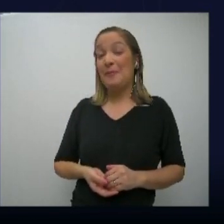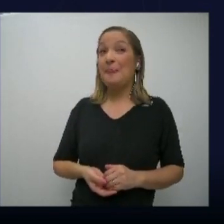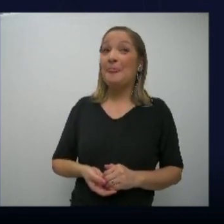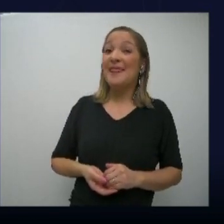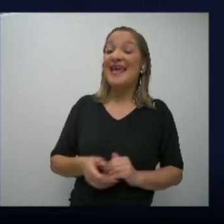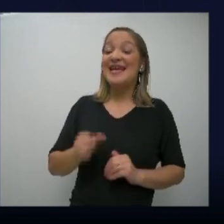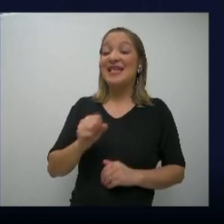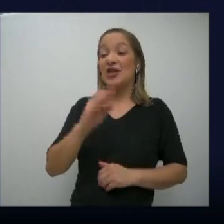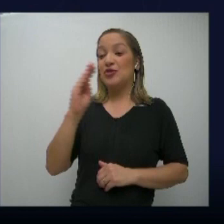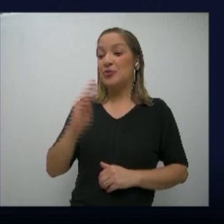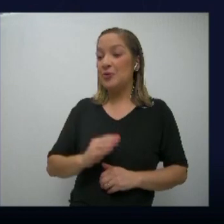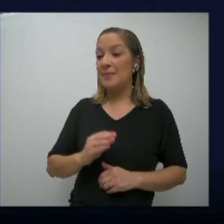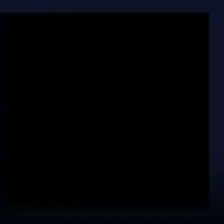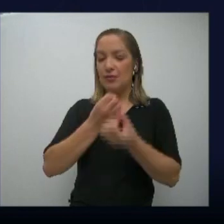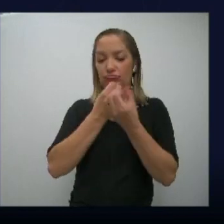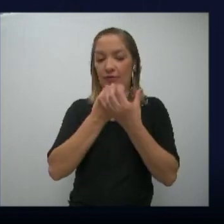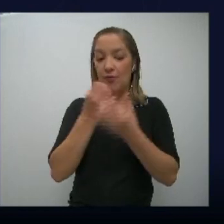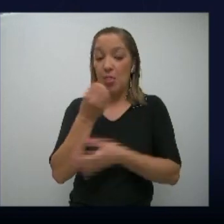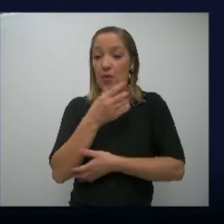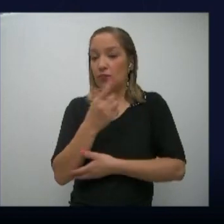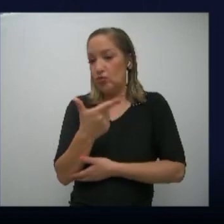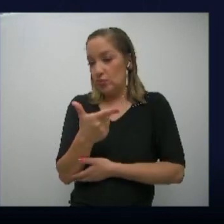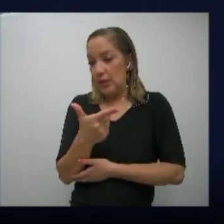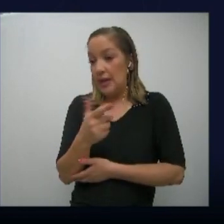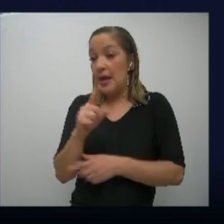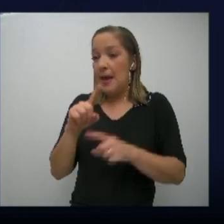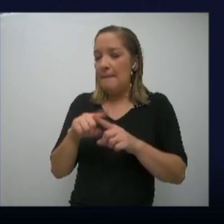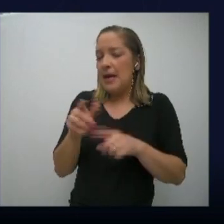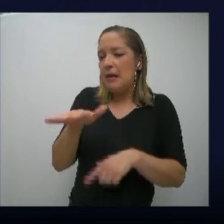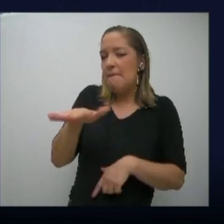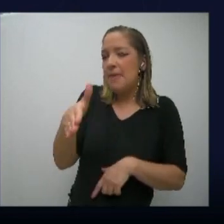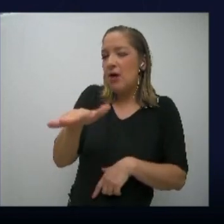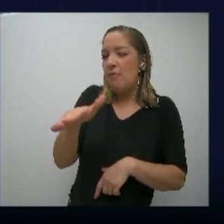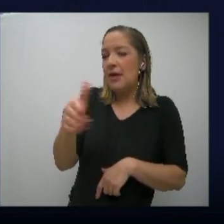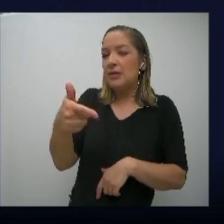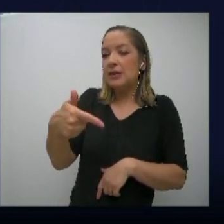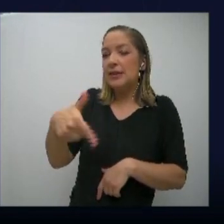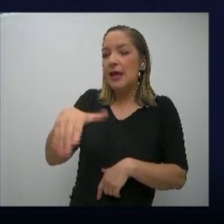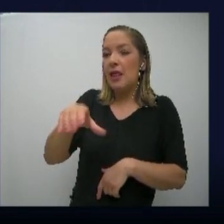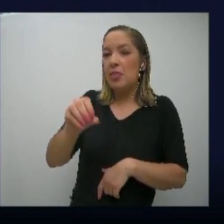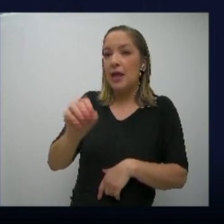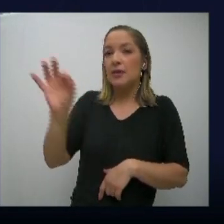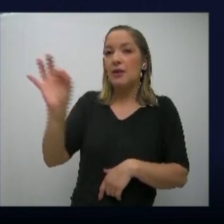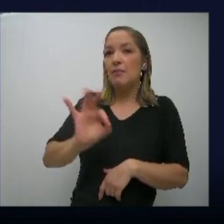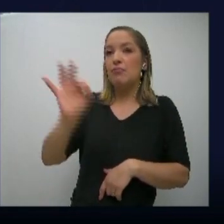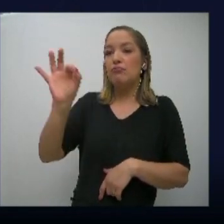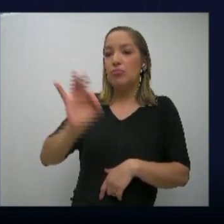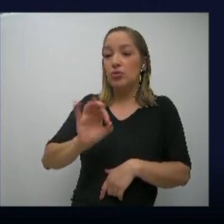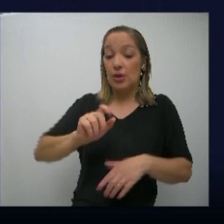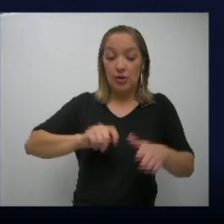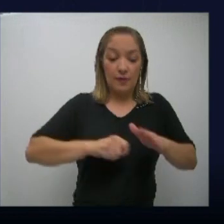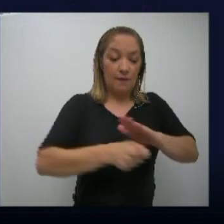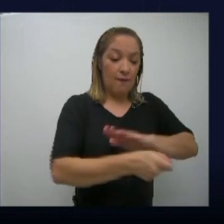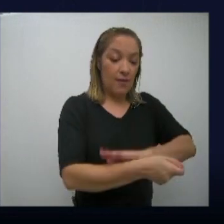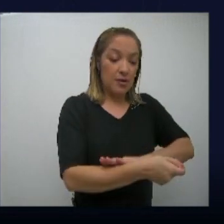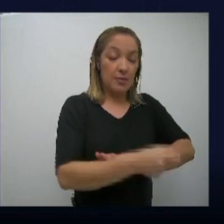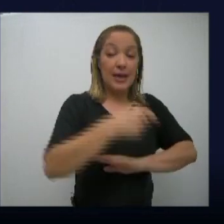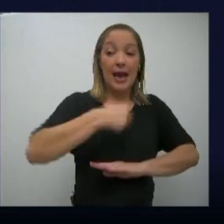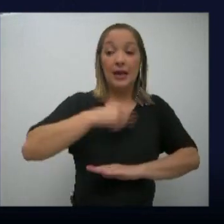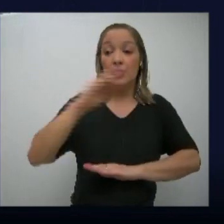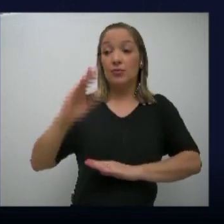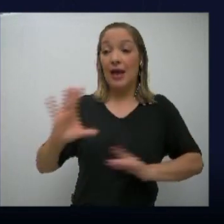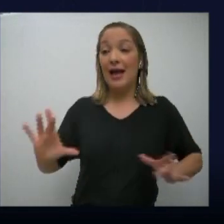no Brasil você não tem os dados mais recentes na mas mais ou menos setenta por cento de tudo que se investe no Brasil está